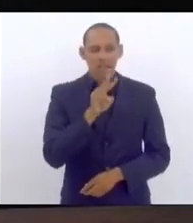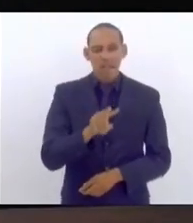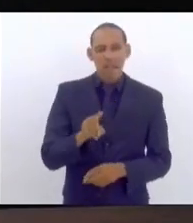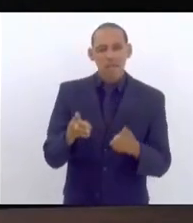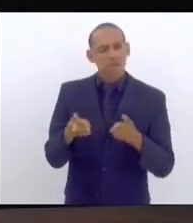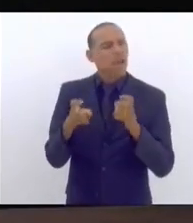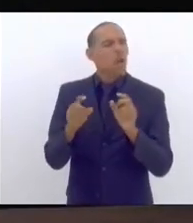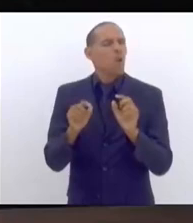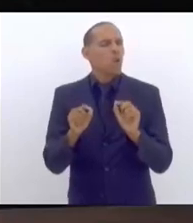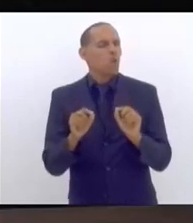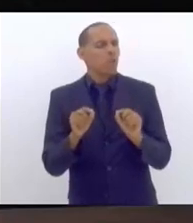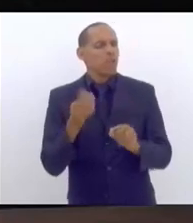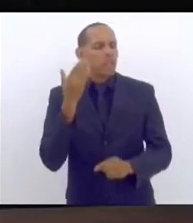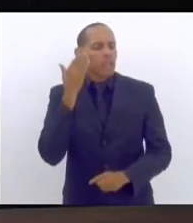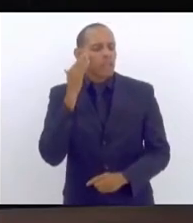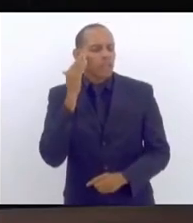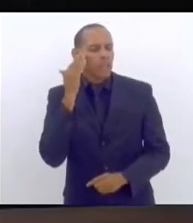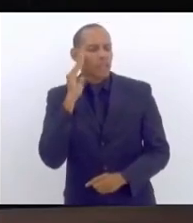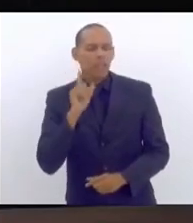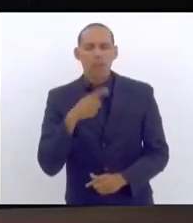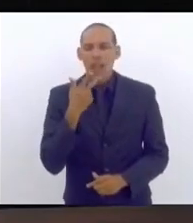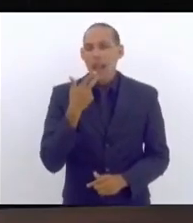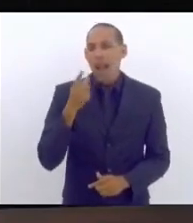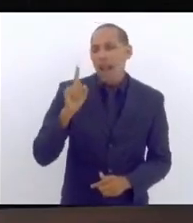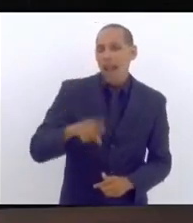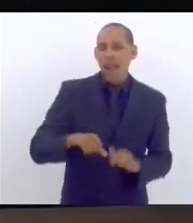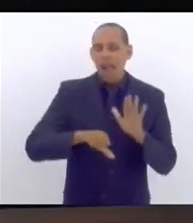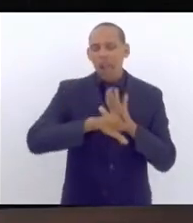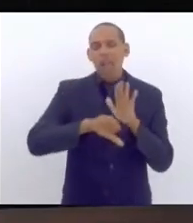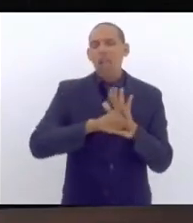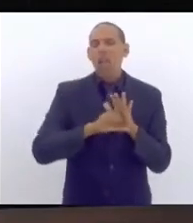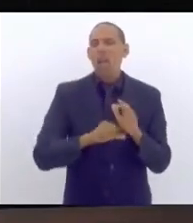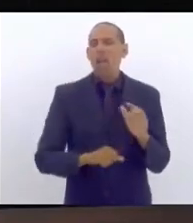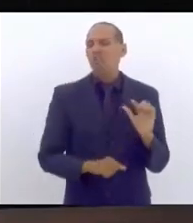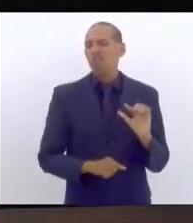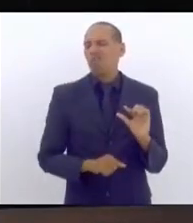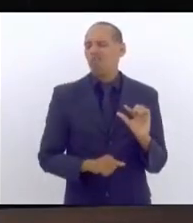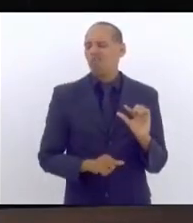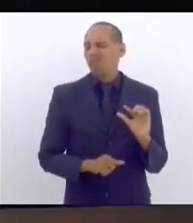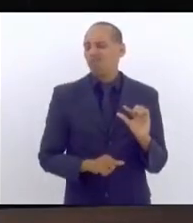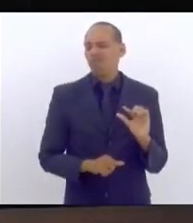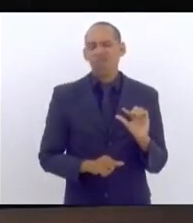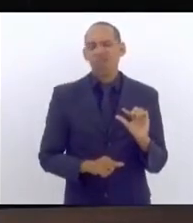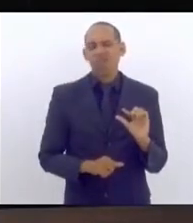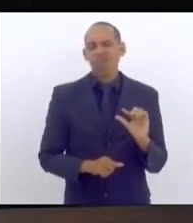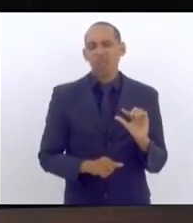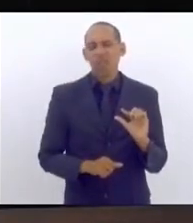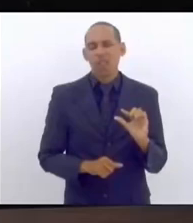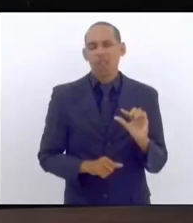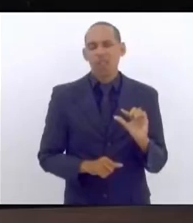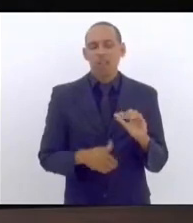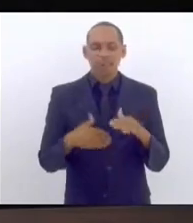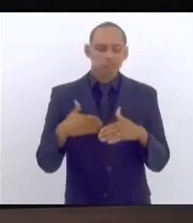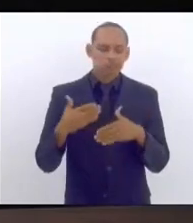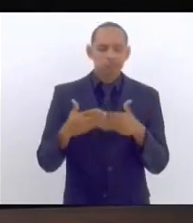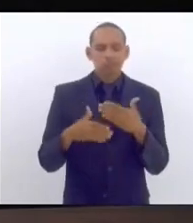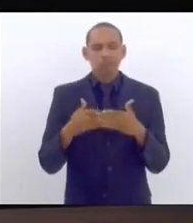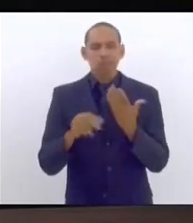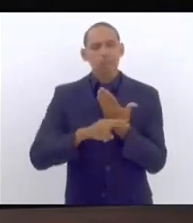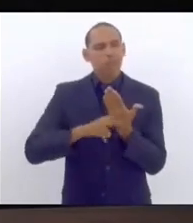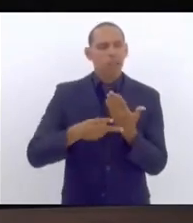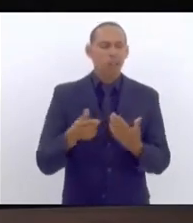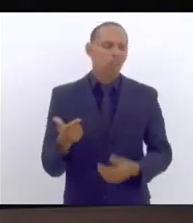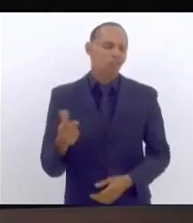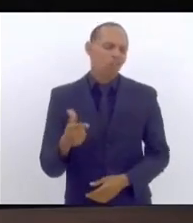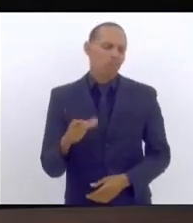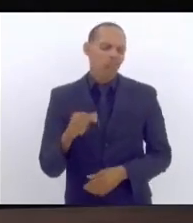um certo entendimento de que estamos falando de um crime menor, de um crime que não deixará